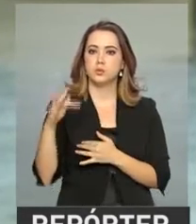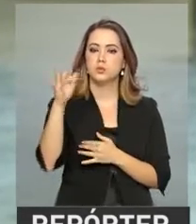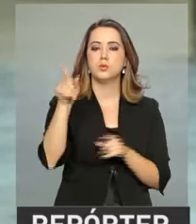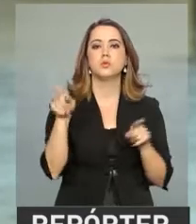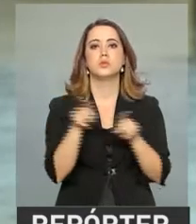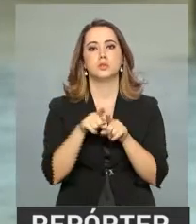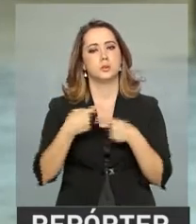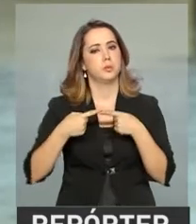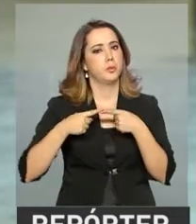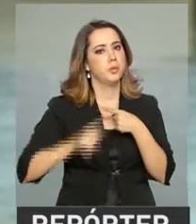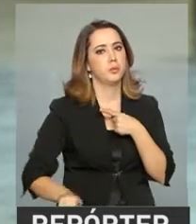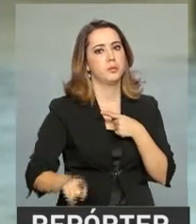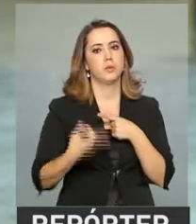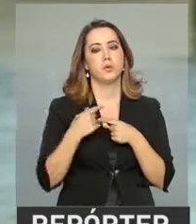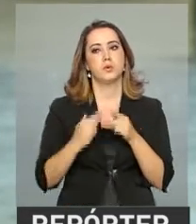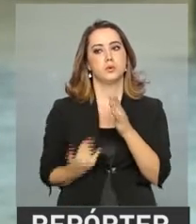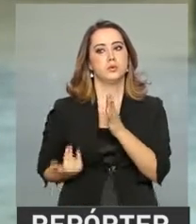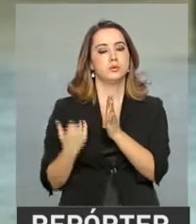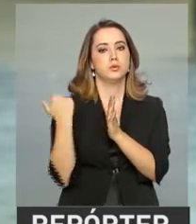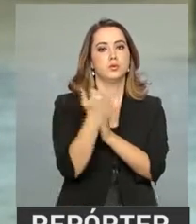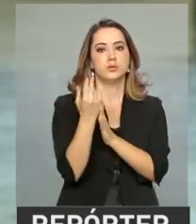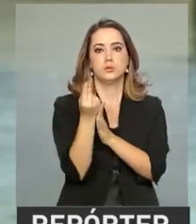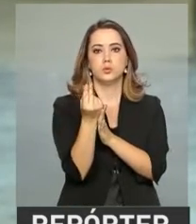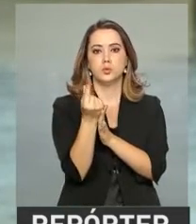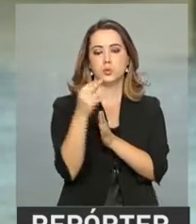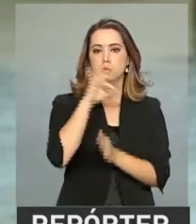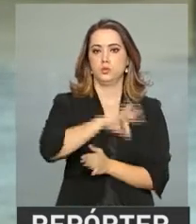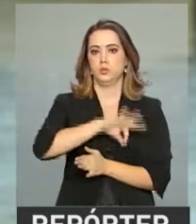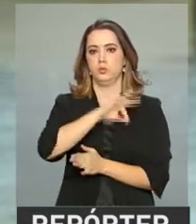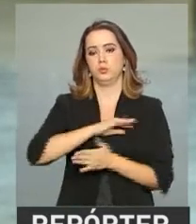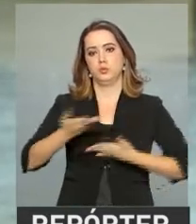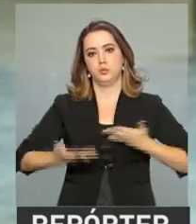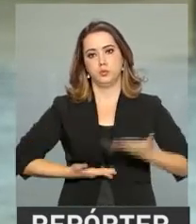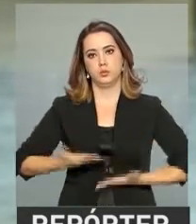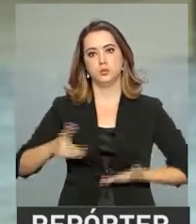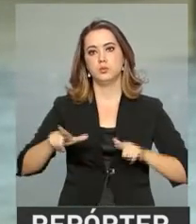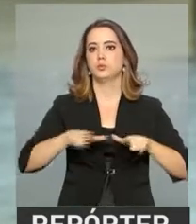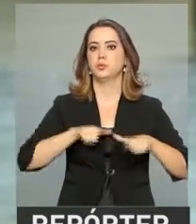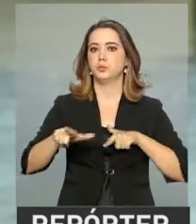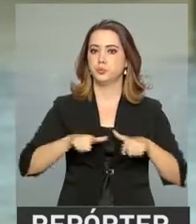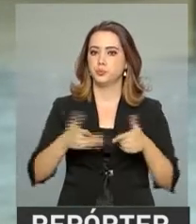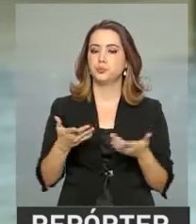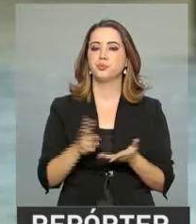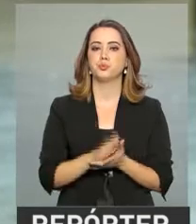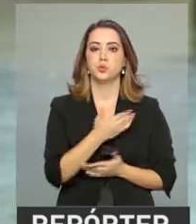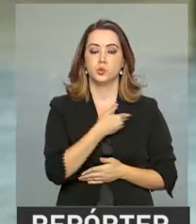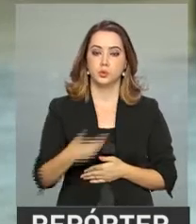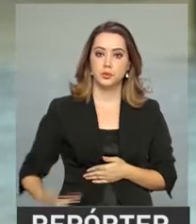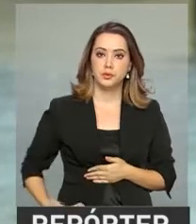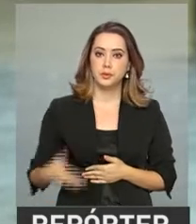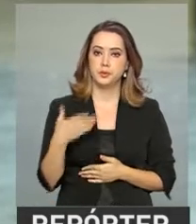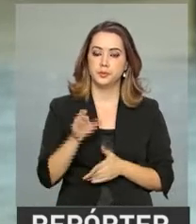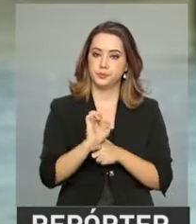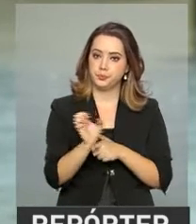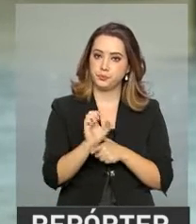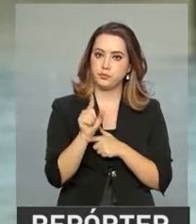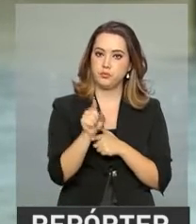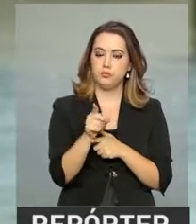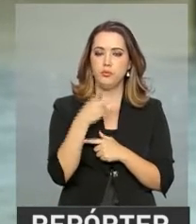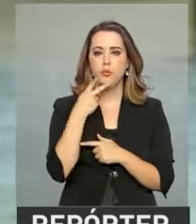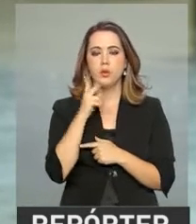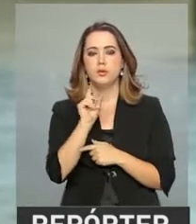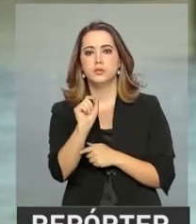pagamento do funcionalismo público nos estados nos próximos dois anos vamos acompanhar agora um trecho da entrevista do ministro da fazenda